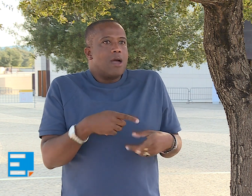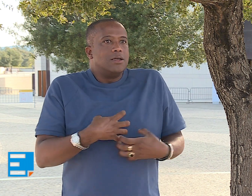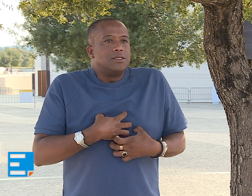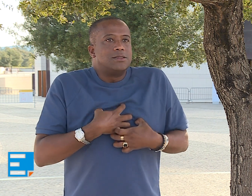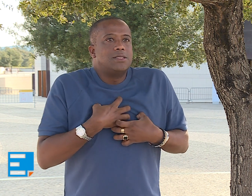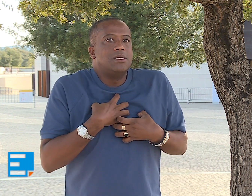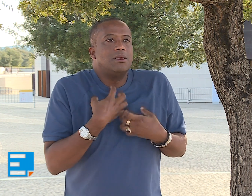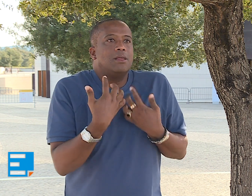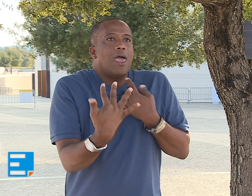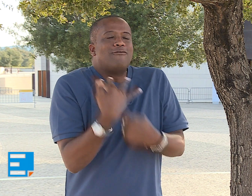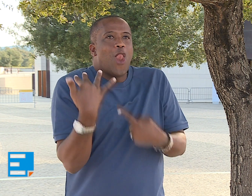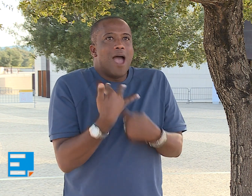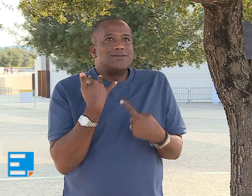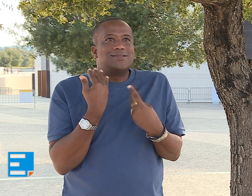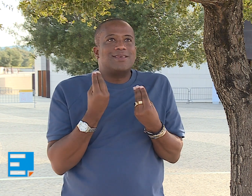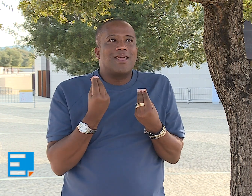vida.